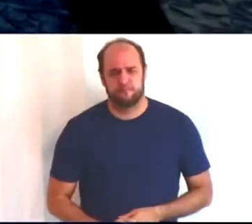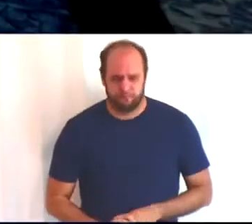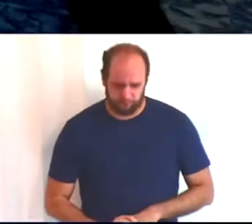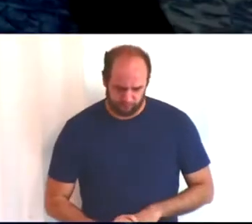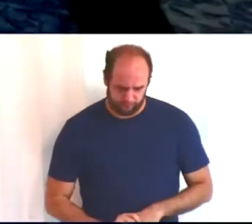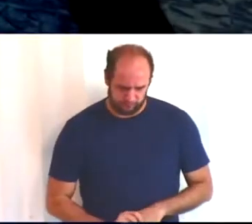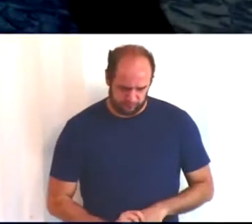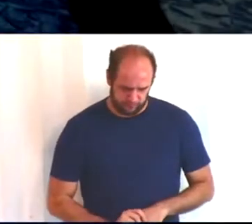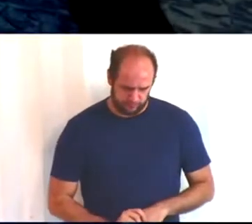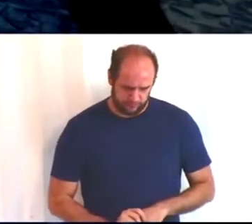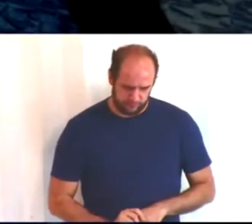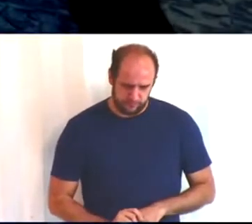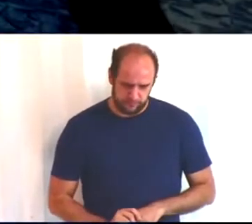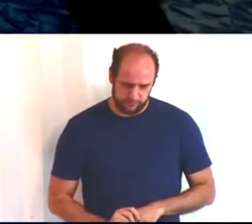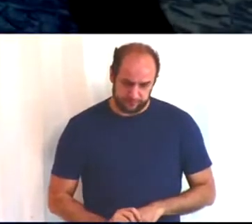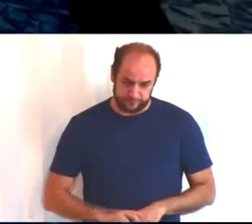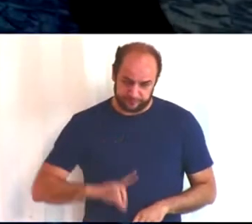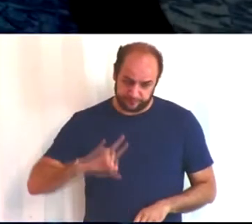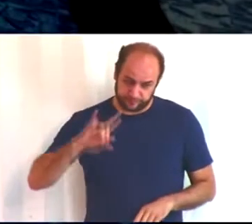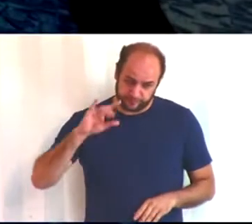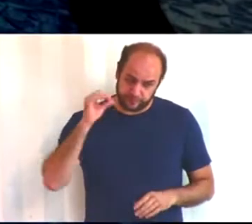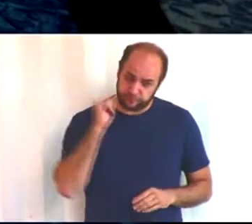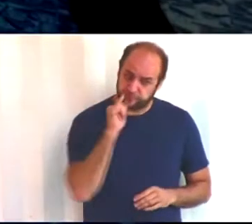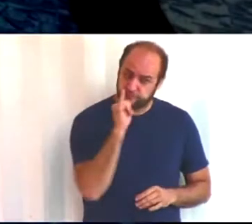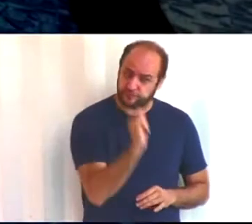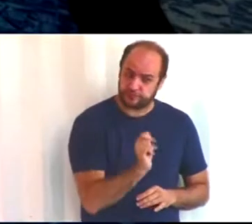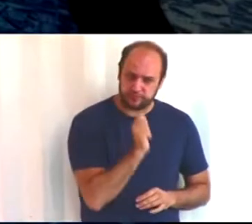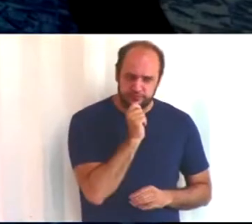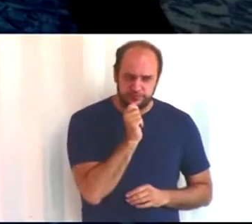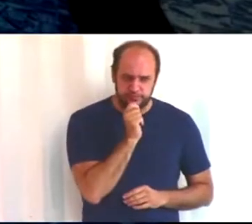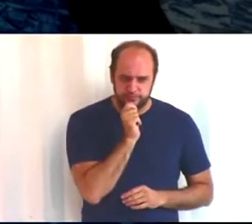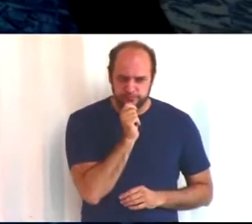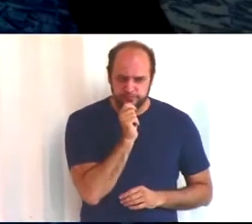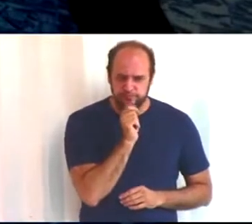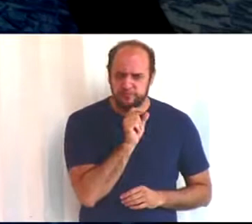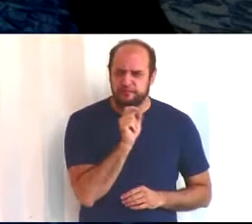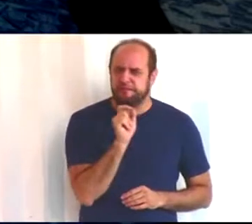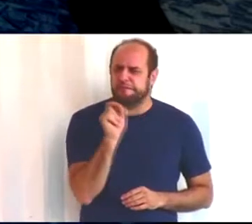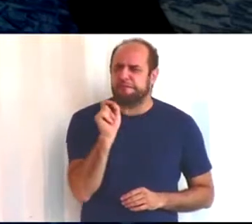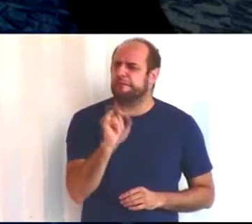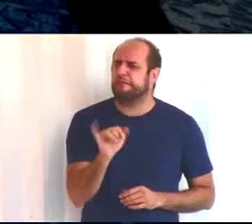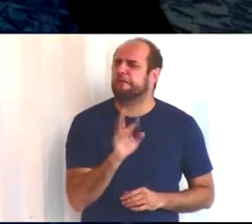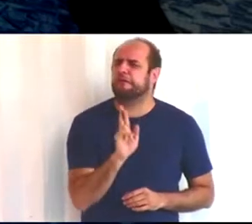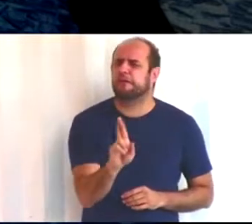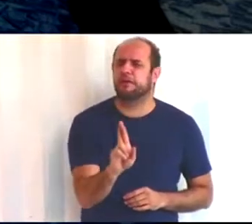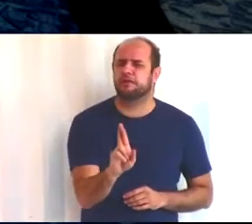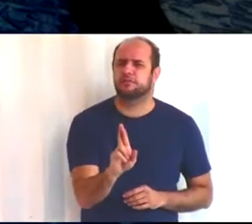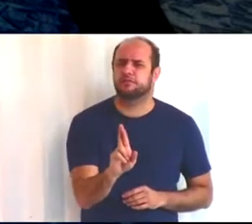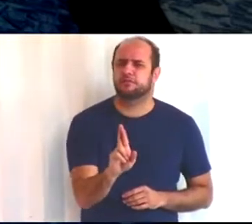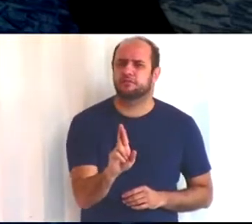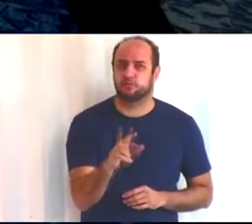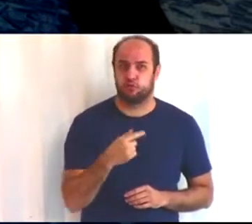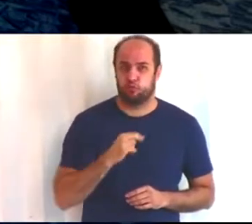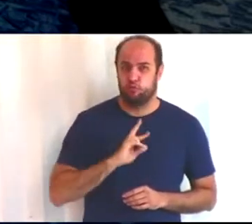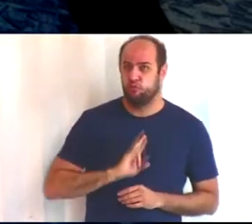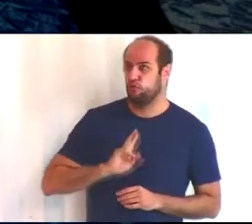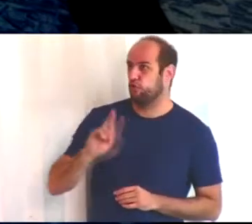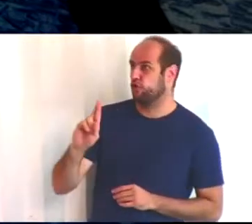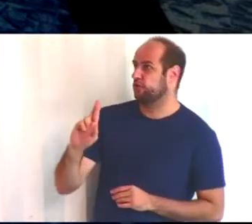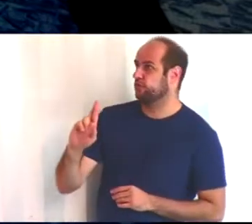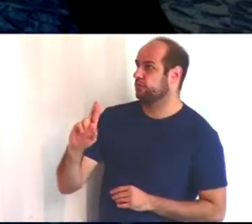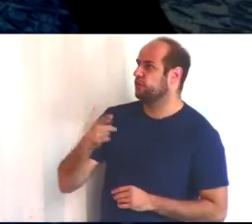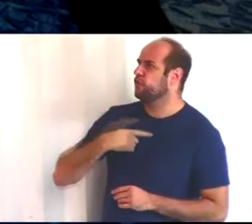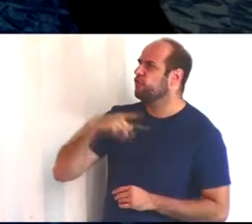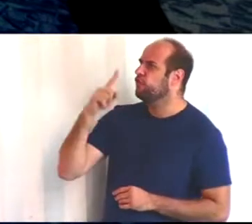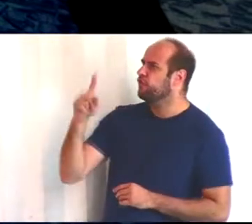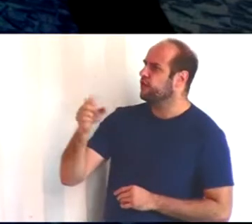veio ainda a palavra do Senhor dizendo: que vês tu, Jeremias? Respondi: vejo uma vara